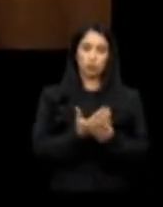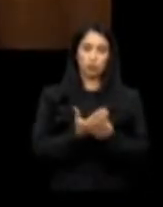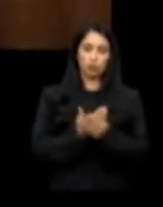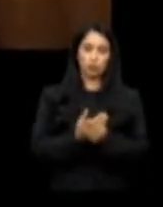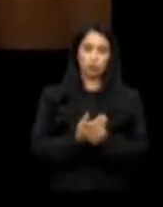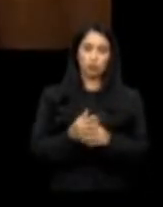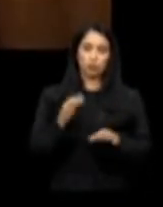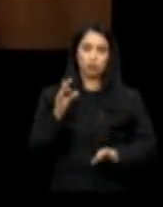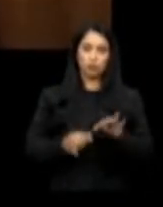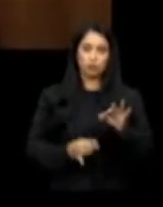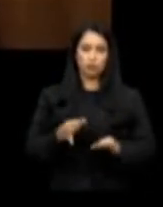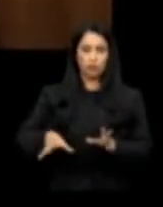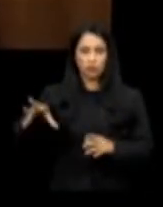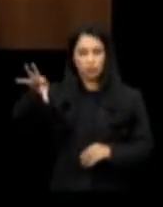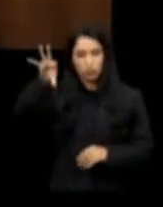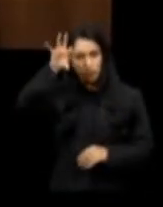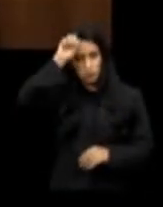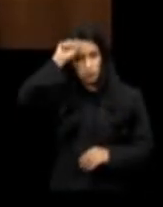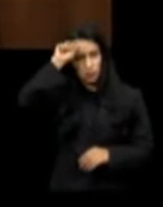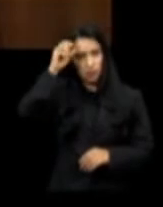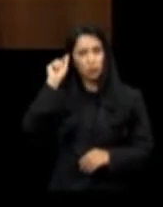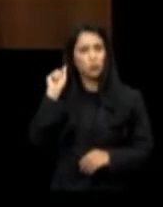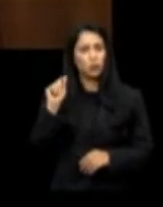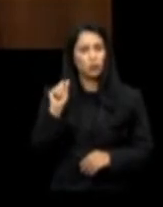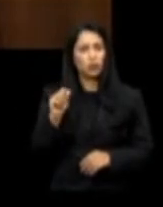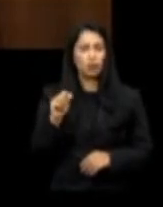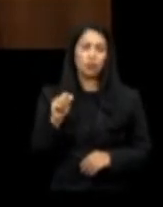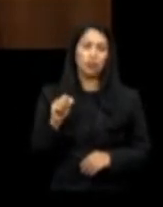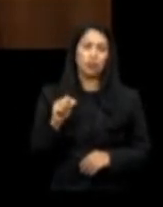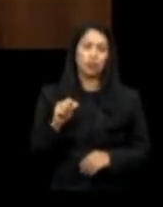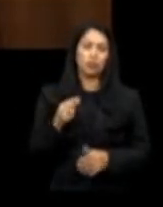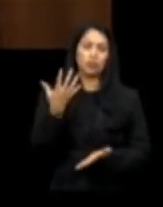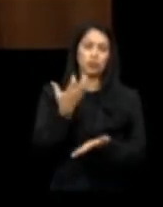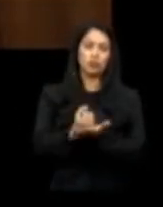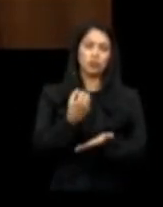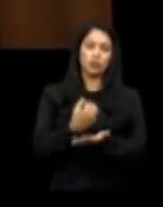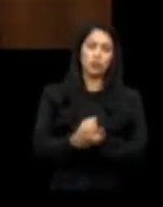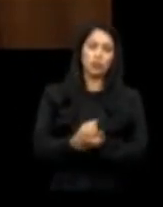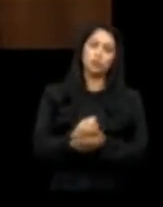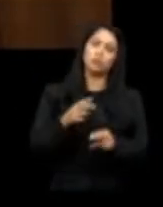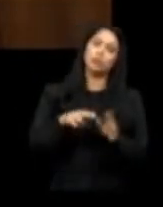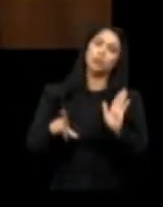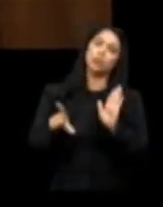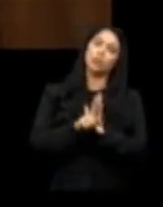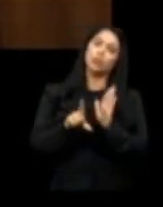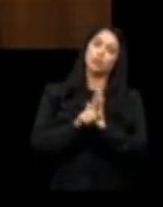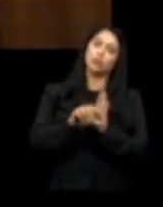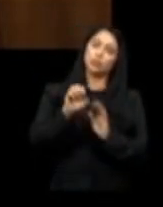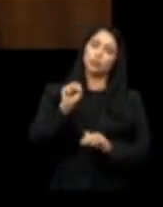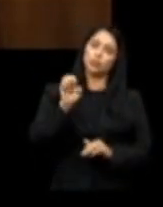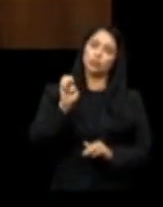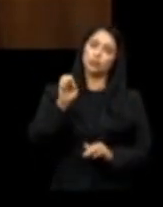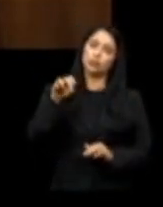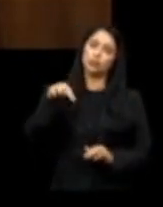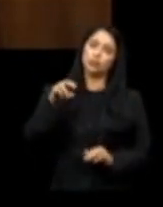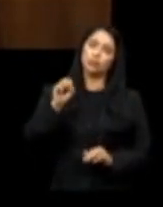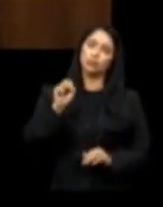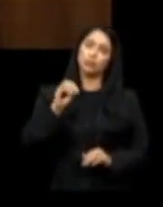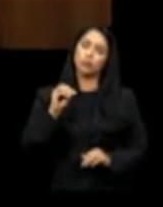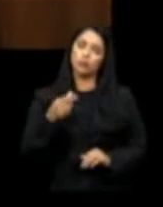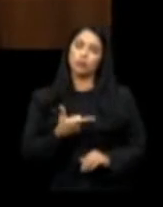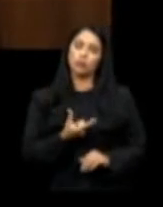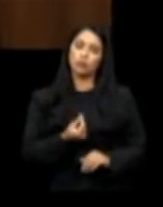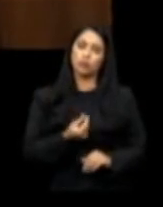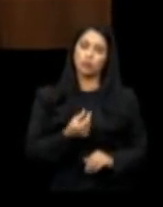que o processamento automatizado dos dados, possibilitado pela Lei do Censo, de 83, colocaria em risco o poder